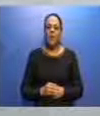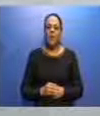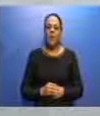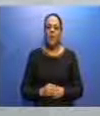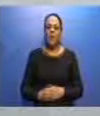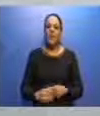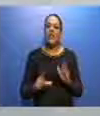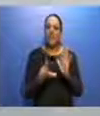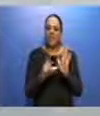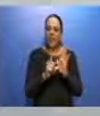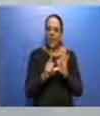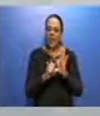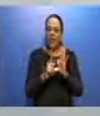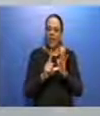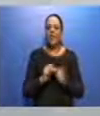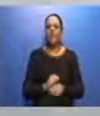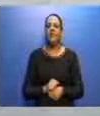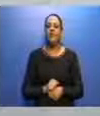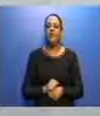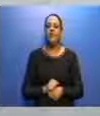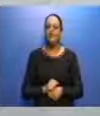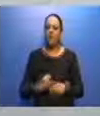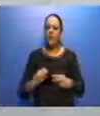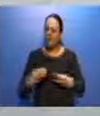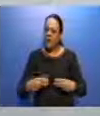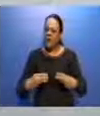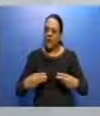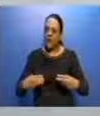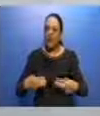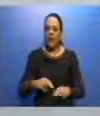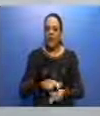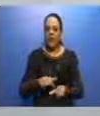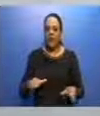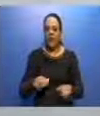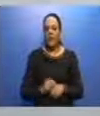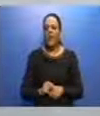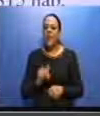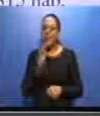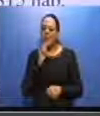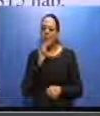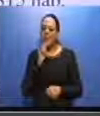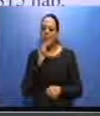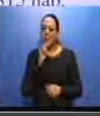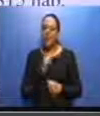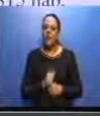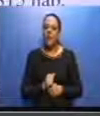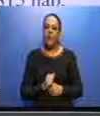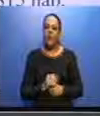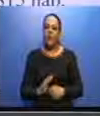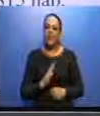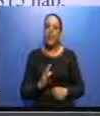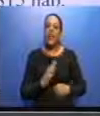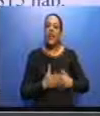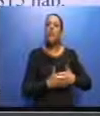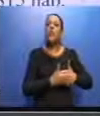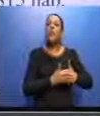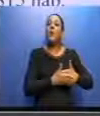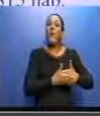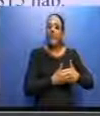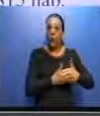nós temos no estado de são paulo por exemplo a região metropolitana de ribeirão preto né cidade aqui da nossa região